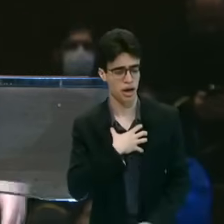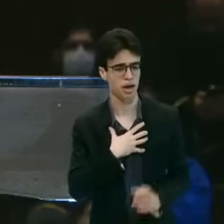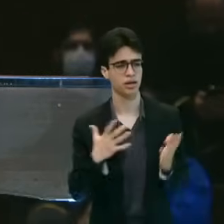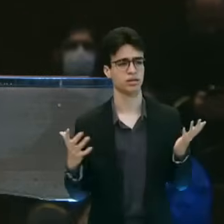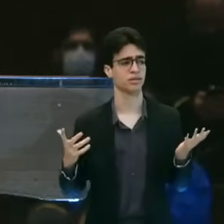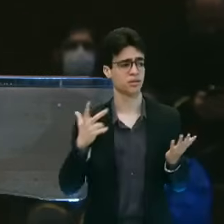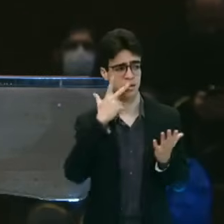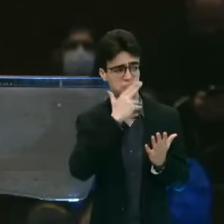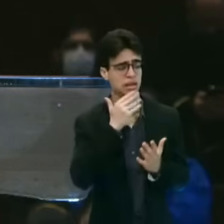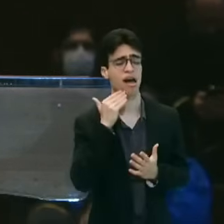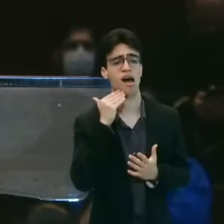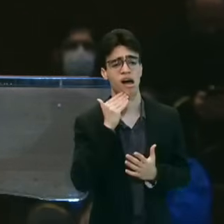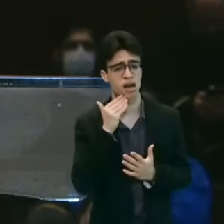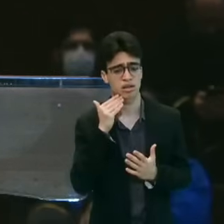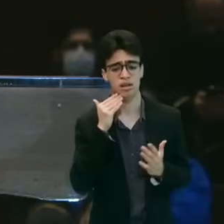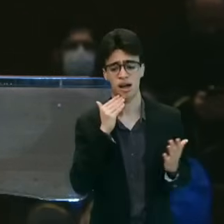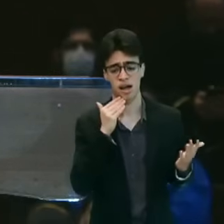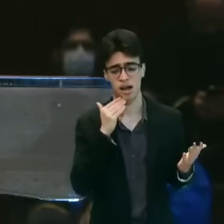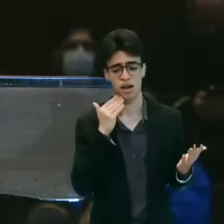ficam desfigurados.